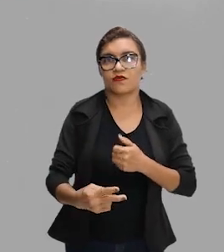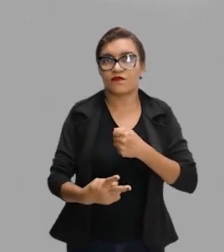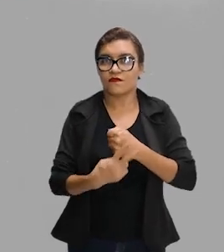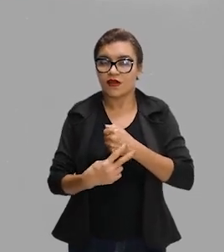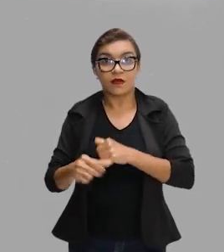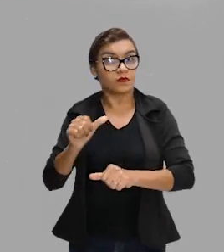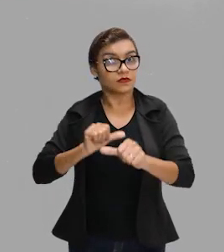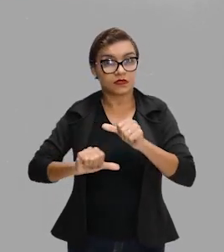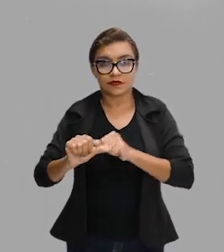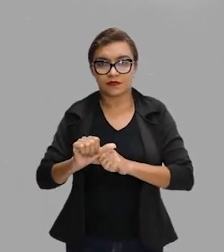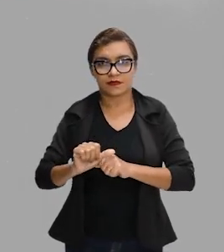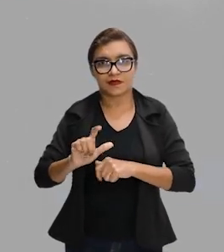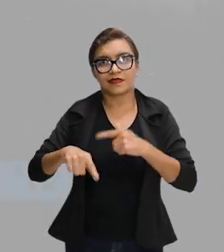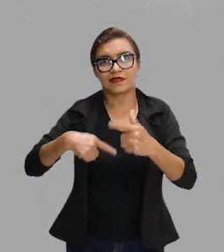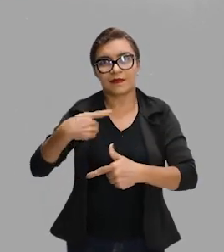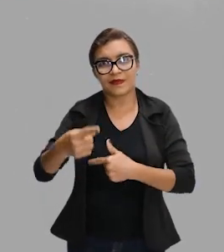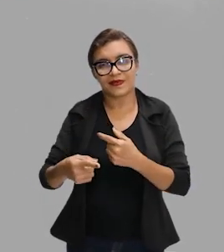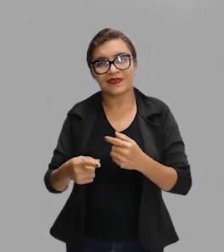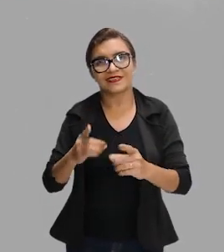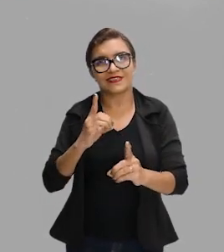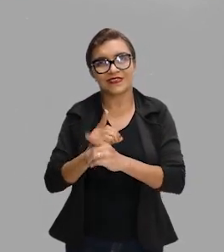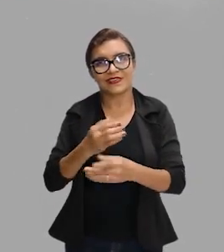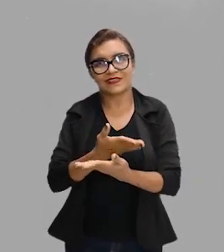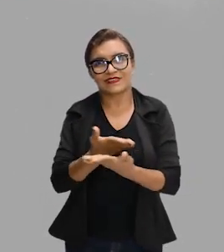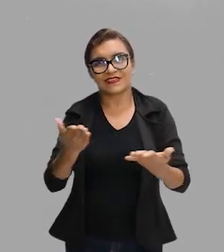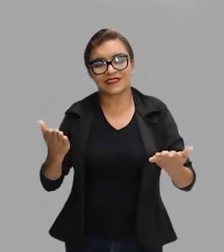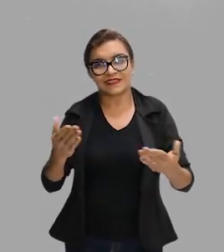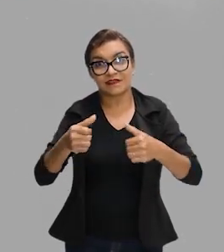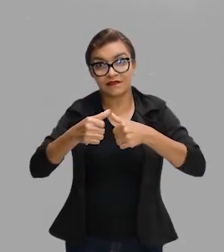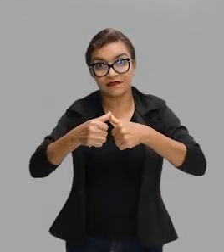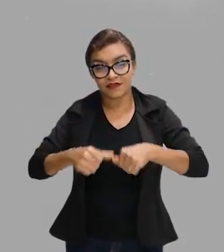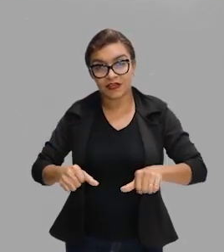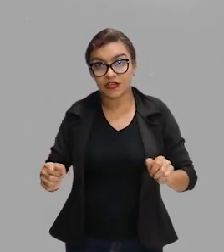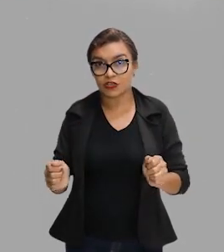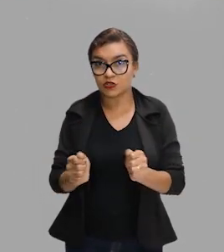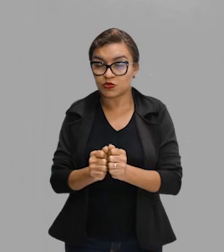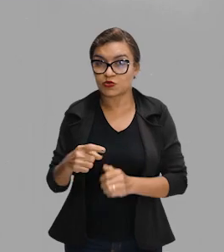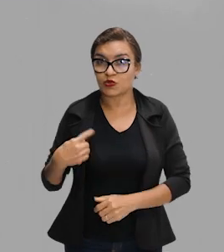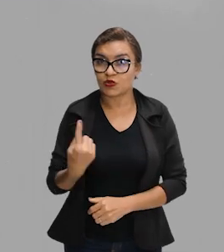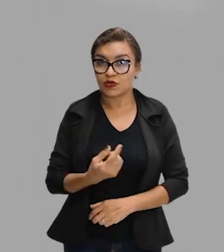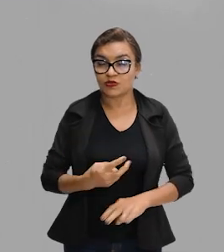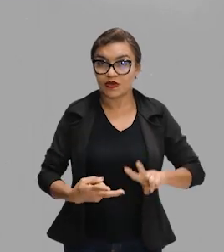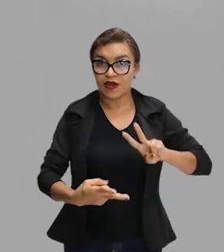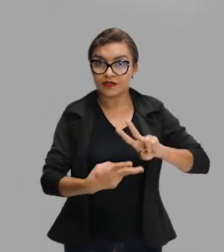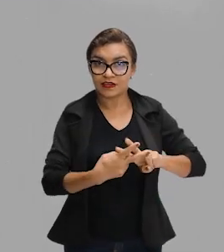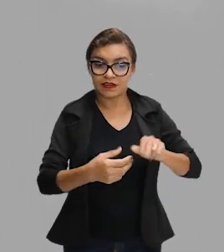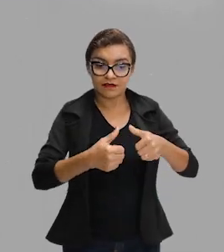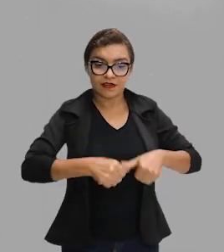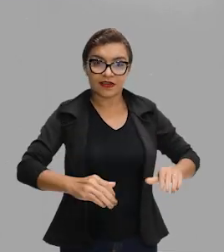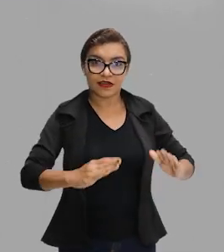regulares. Hasta la vista, hasta luego. Fique com a gente aqui no hashtag Fique em Casa Aprendendo.